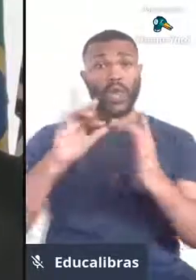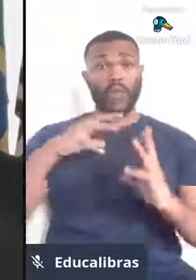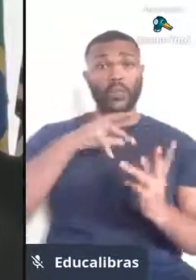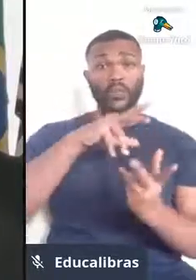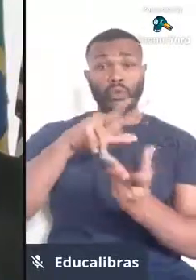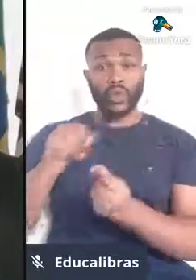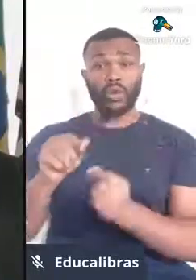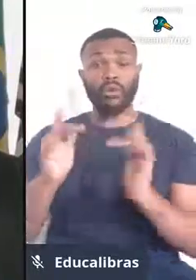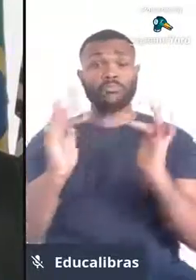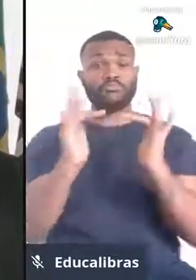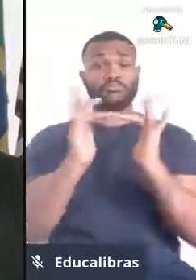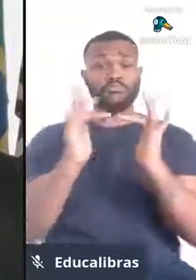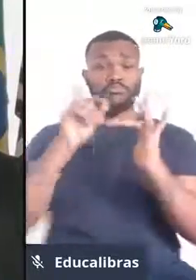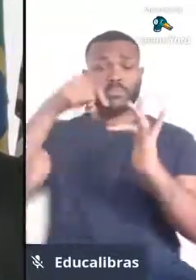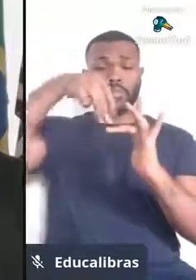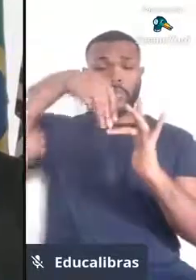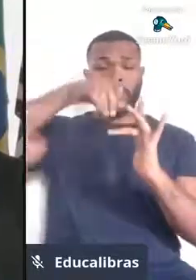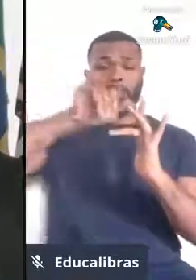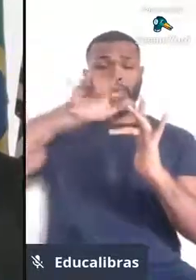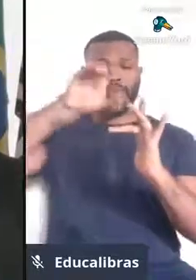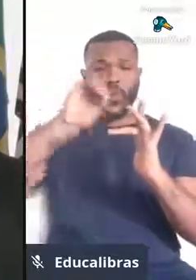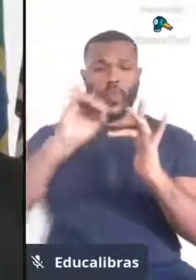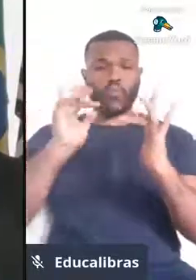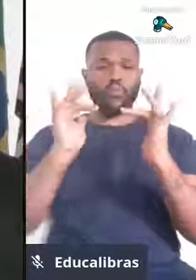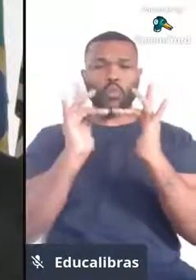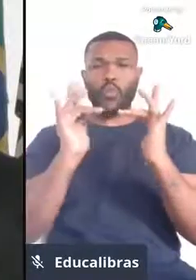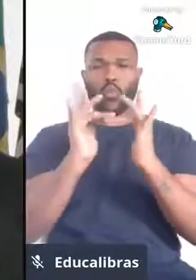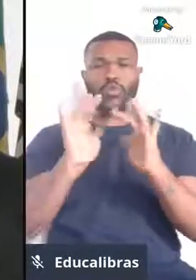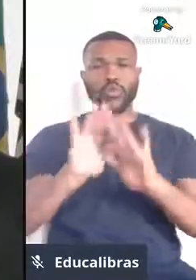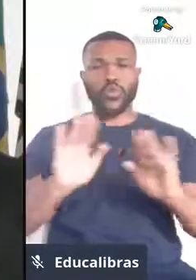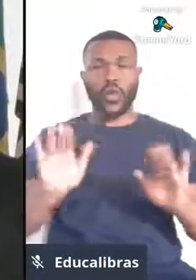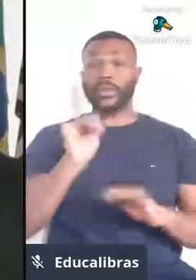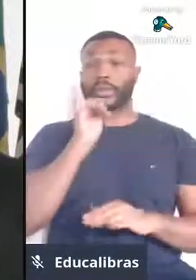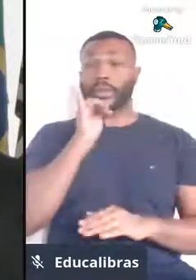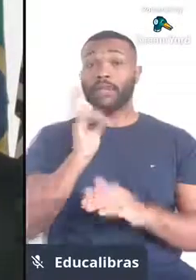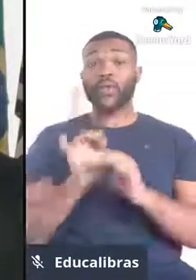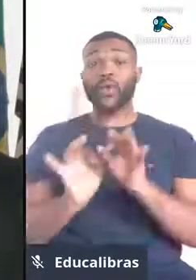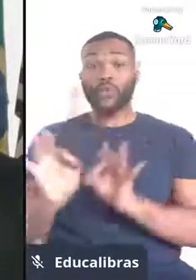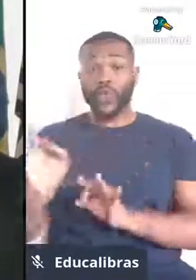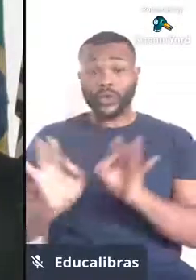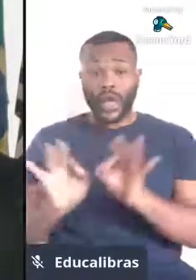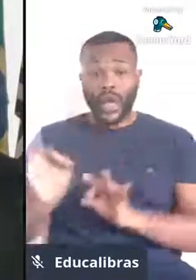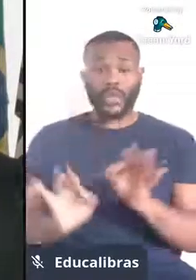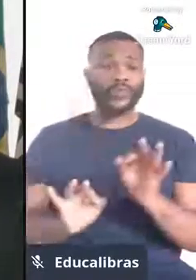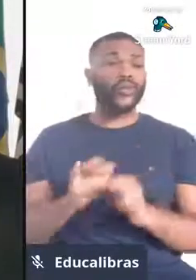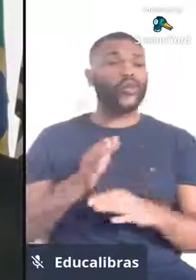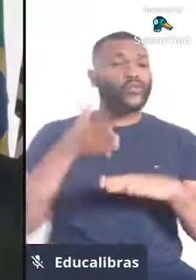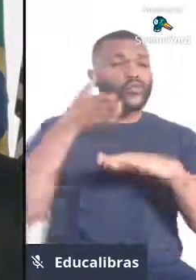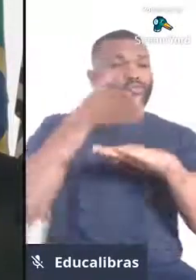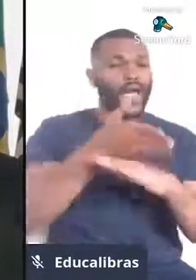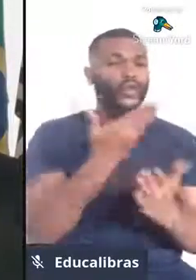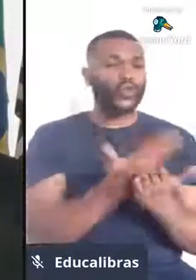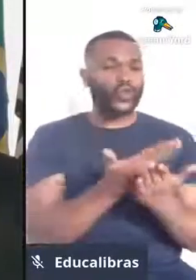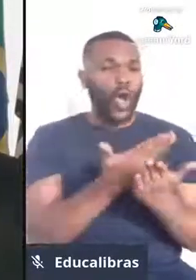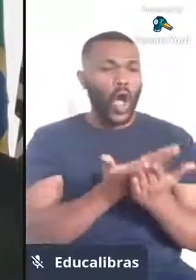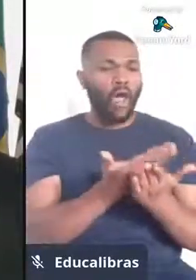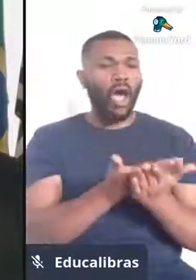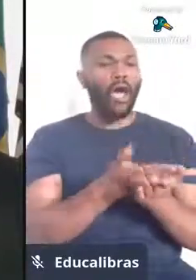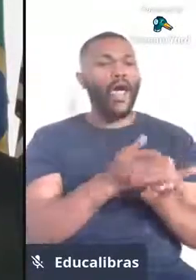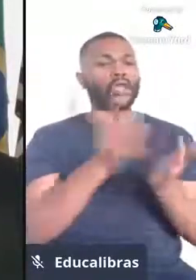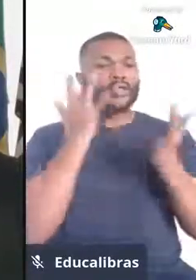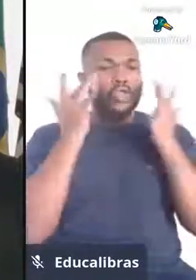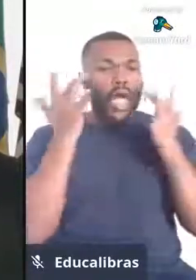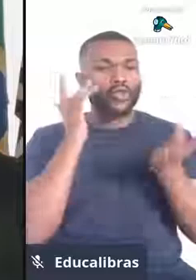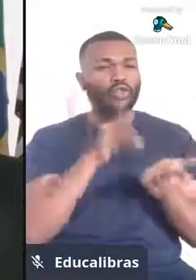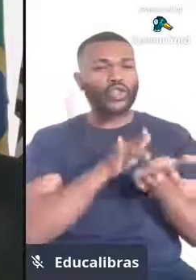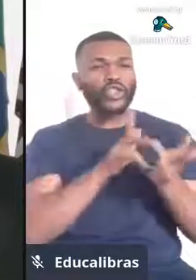né? Então, quando eu faço um projeto como esse, que são as simulações da ONU, a entrega é da Secretaria de Educação, e a gente faz o meio de